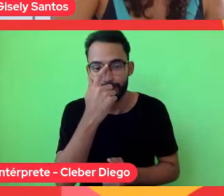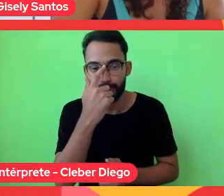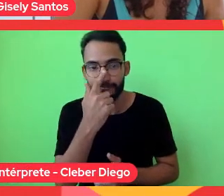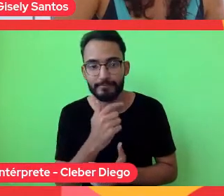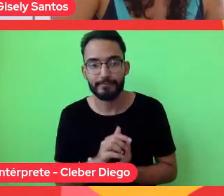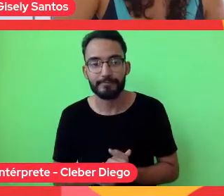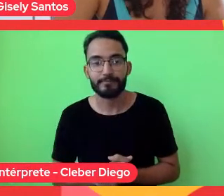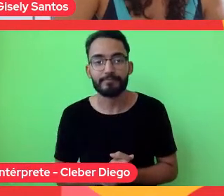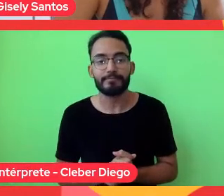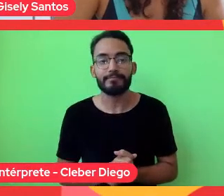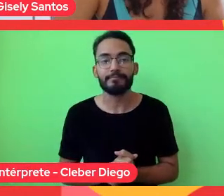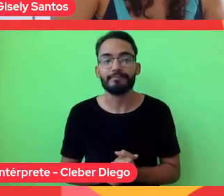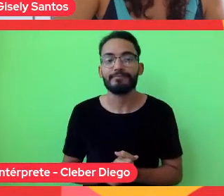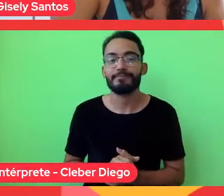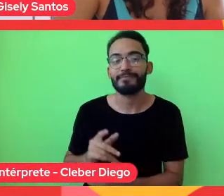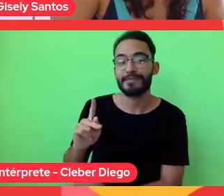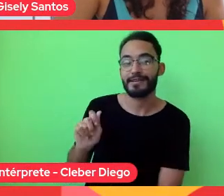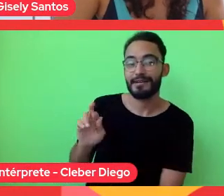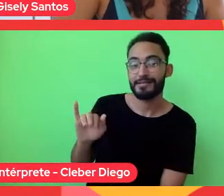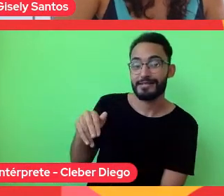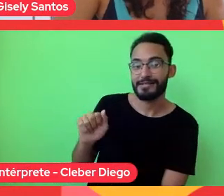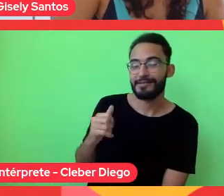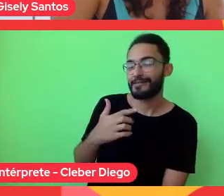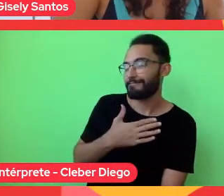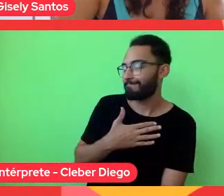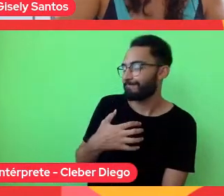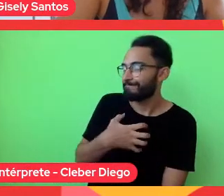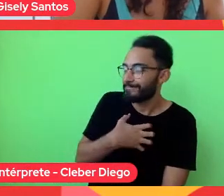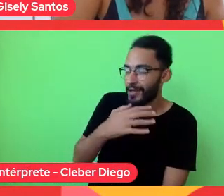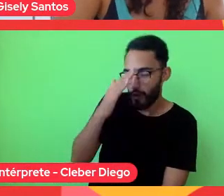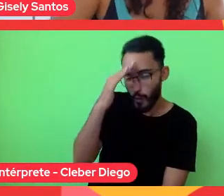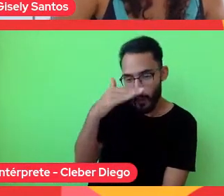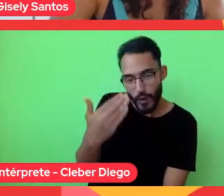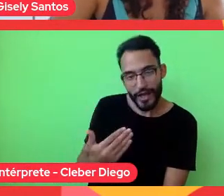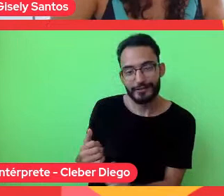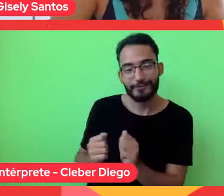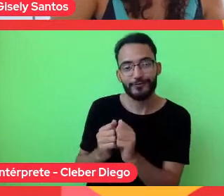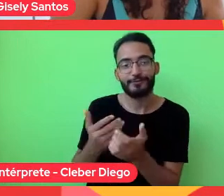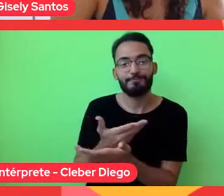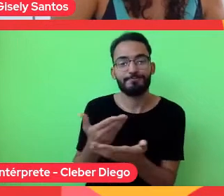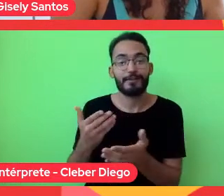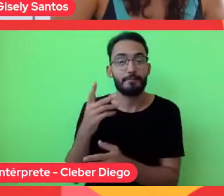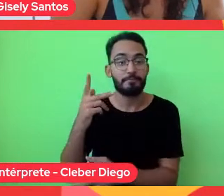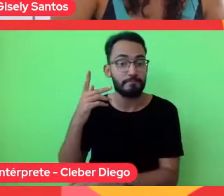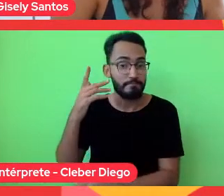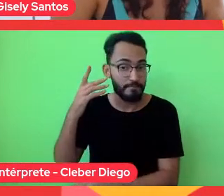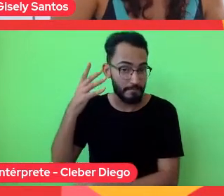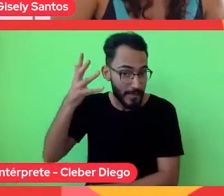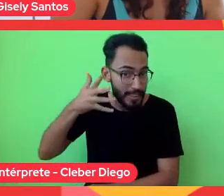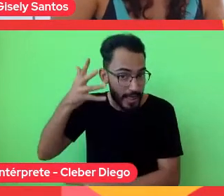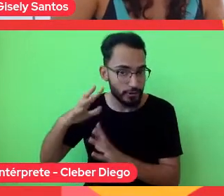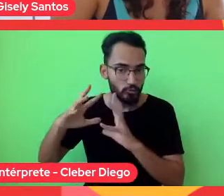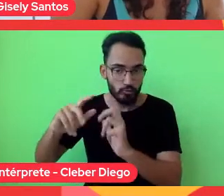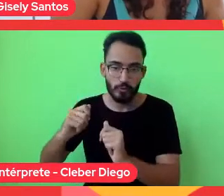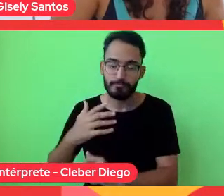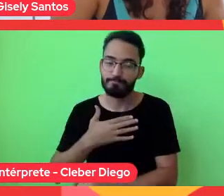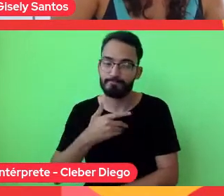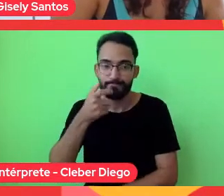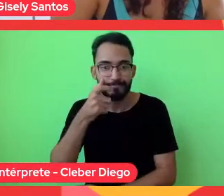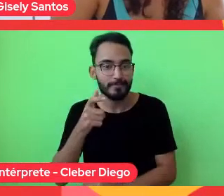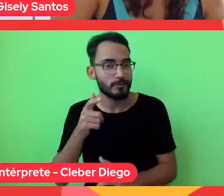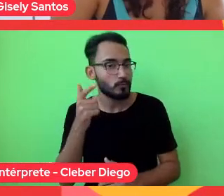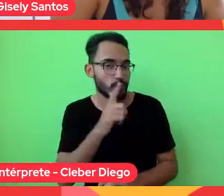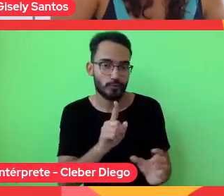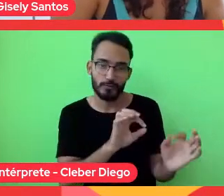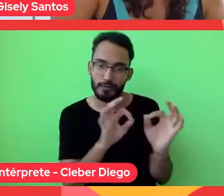Bom, eu estou honrada de fazer parte desse momento. Eu não consegui acompanhar todas as palestras, mas eu consegui acompanhar a primeira e foi assim, sensacional.